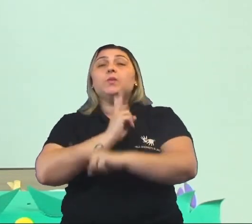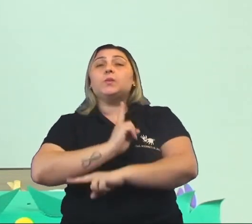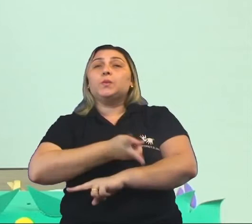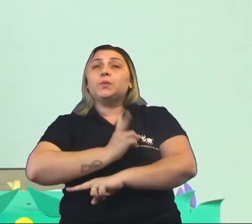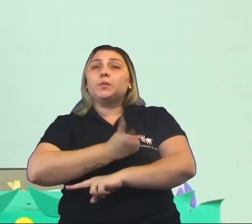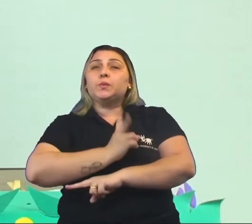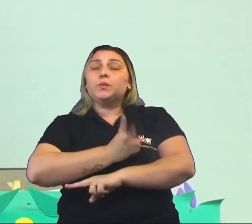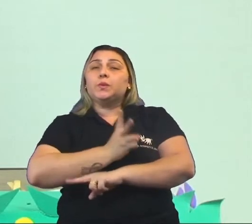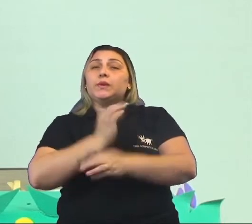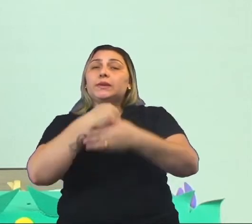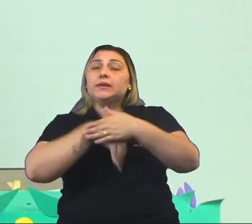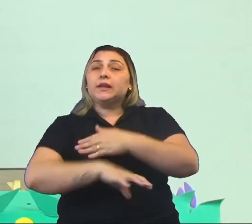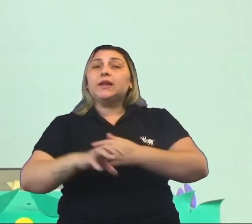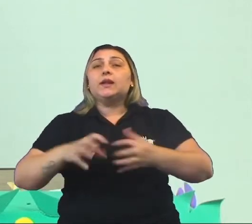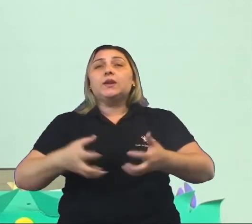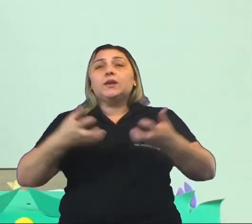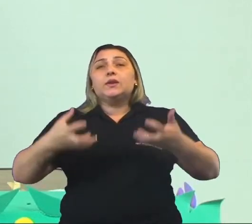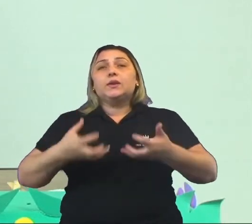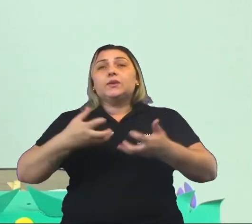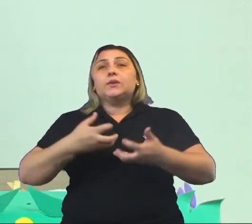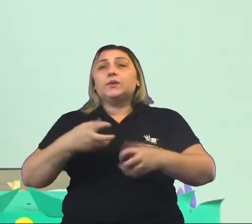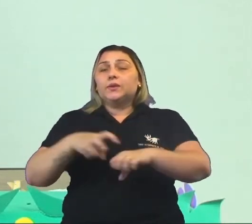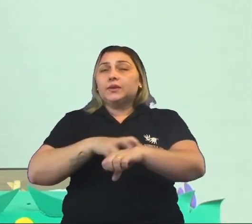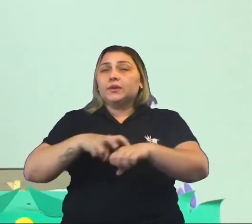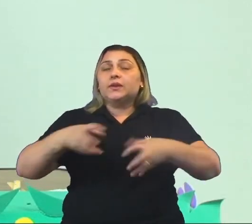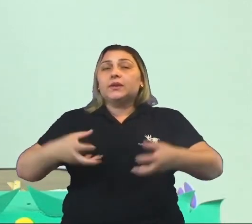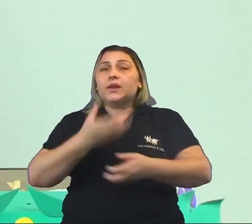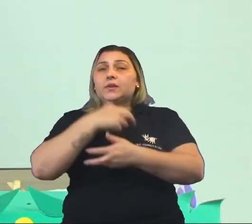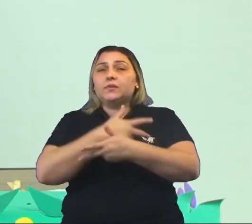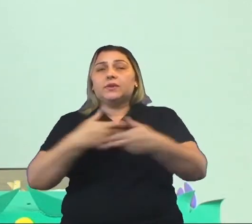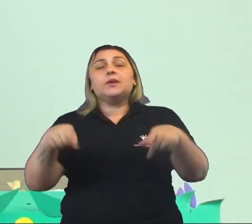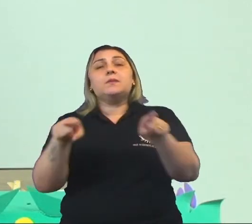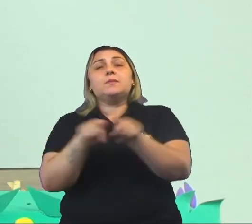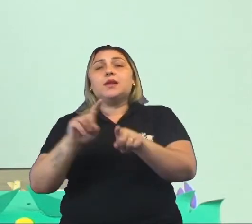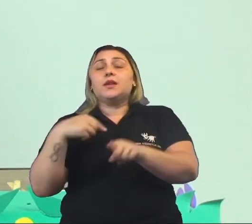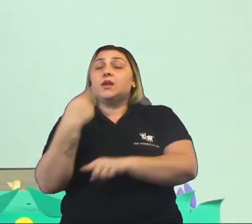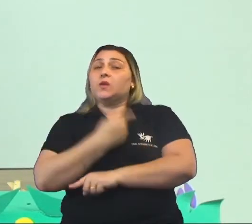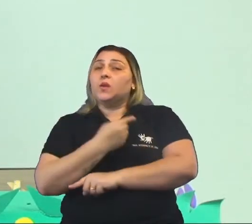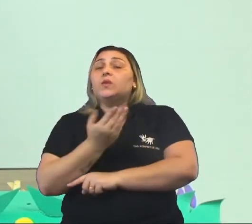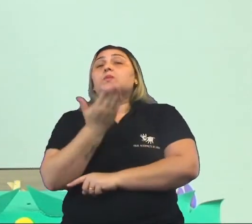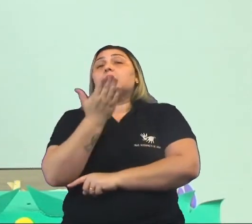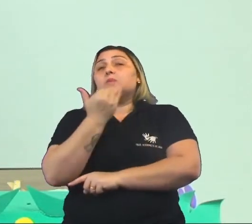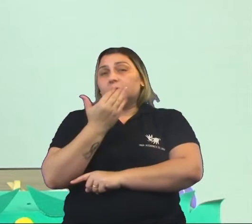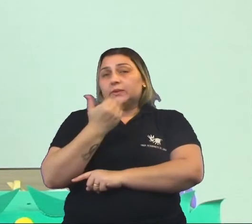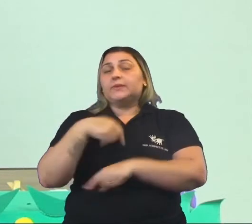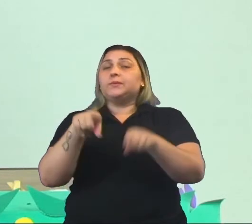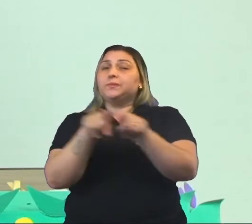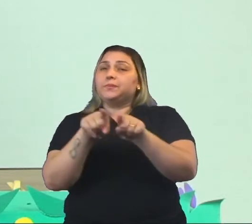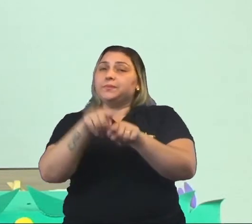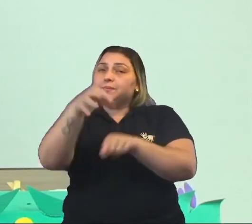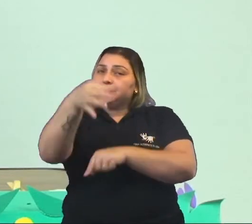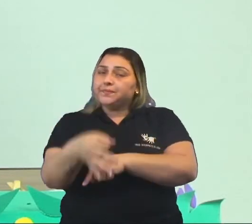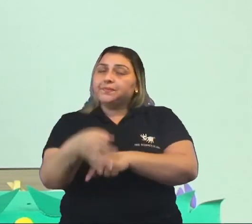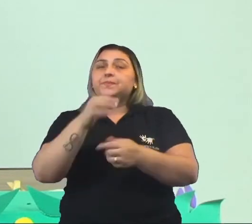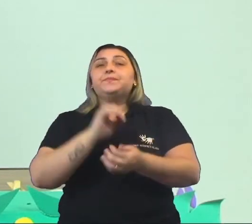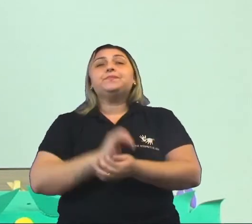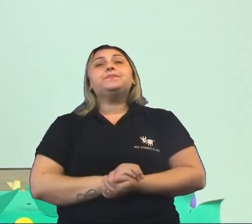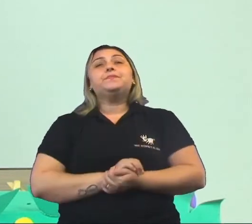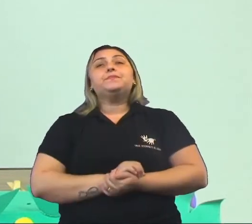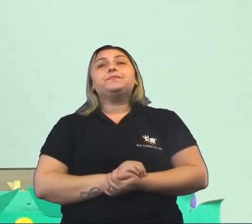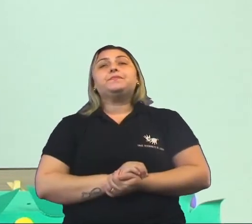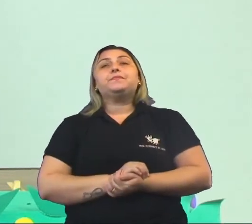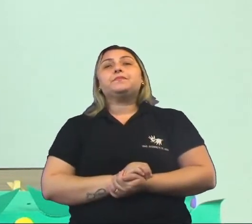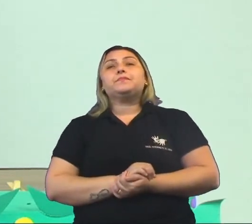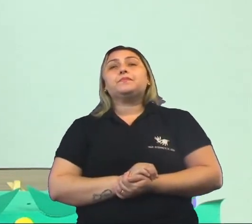armazenado naqueles vegetais, naquelas frutas, e nós vamos acabar ingerindo. certo? Levando em consideração